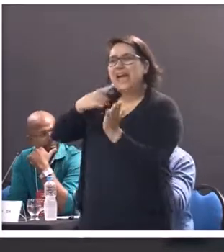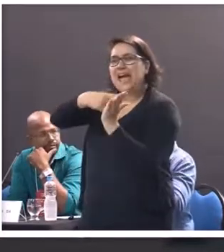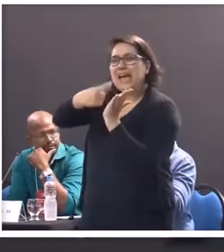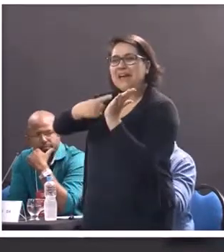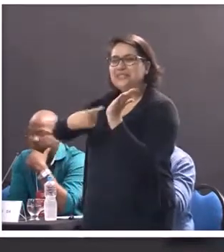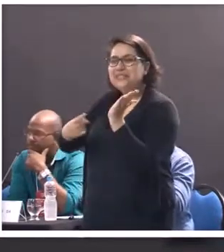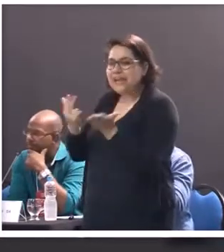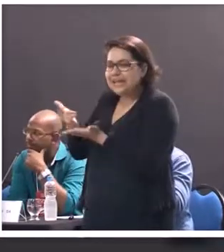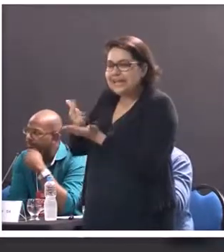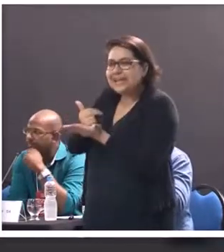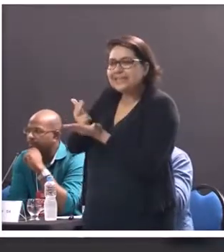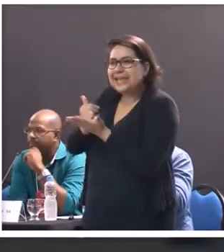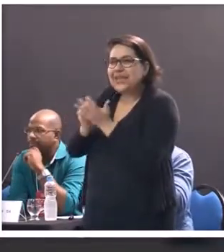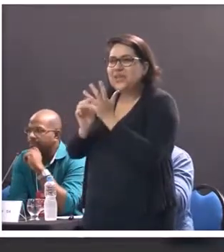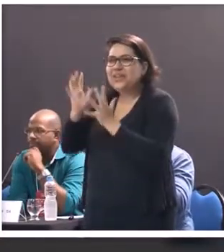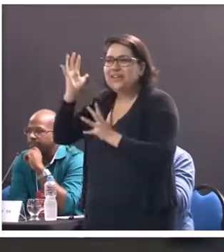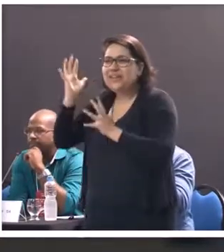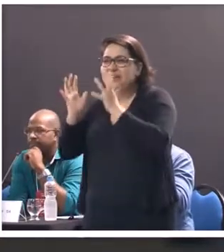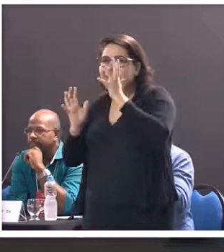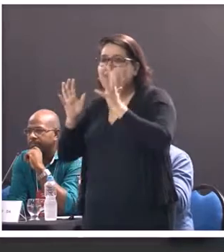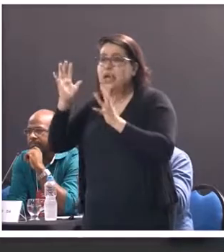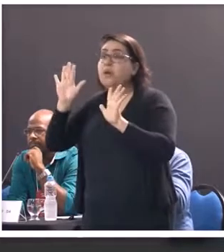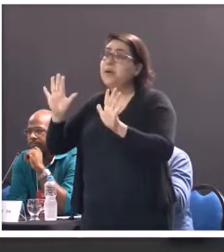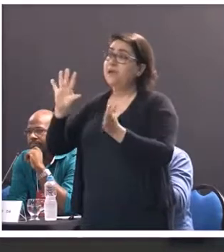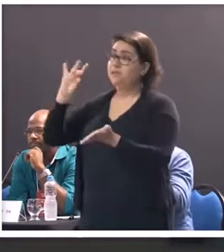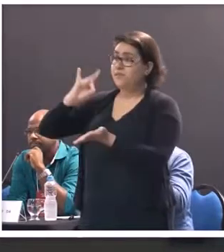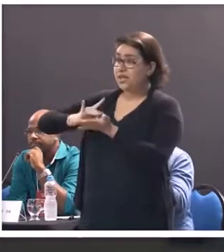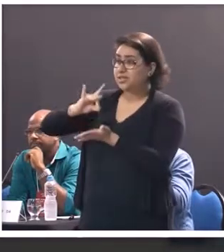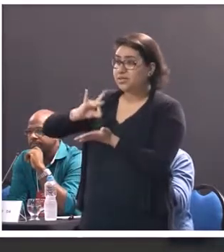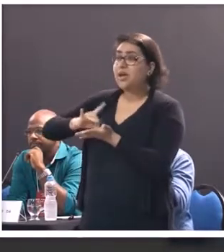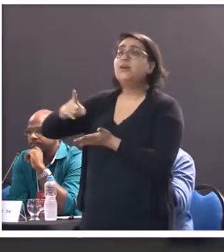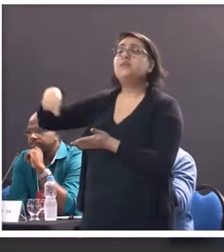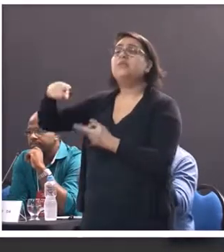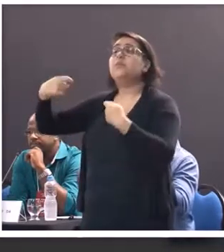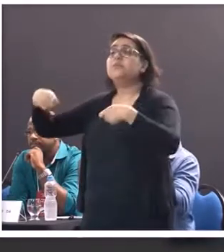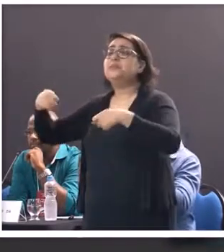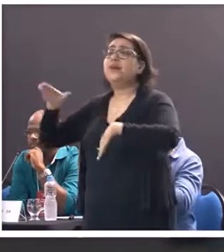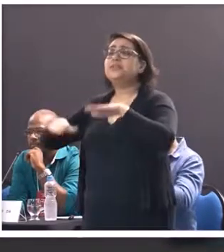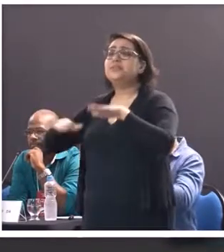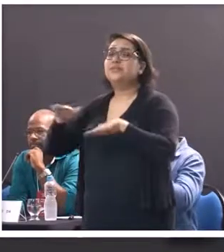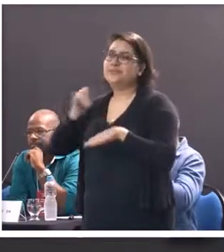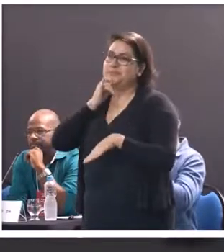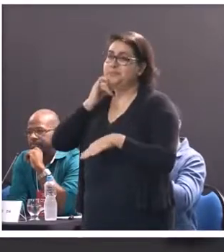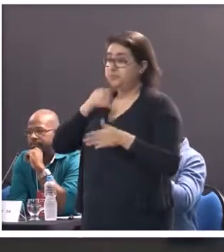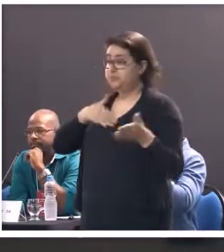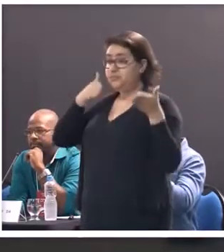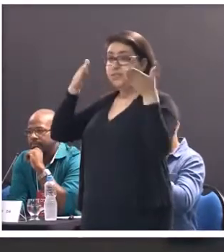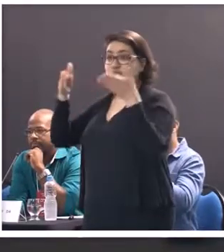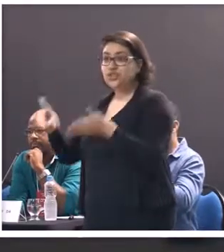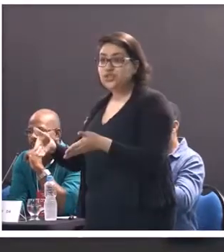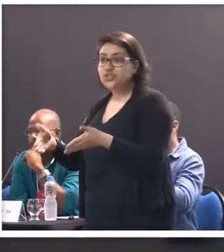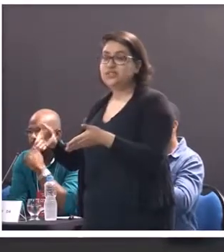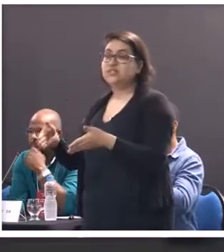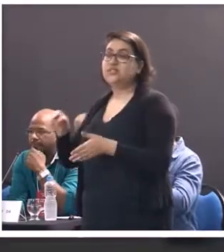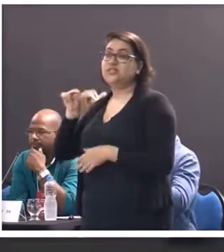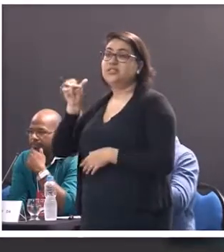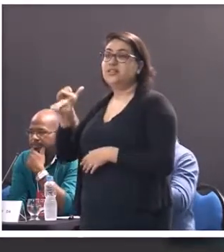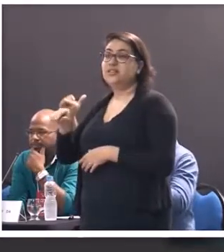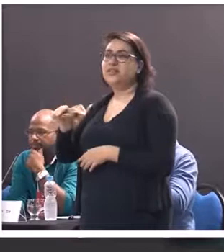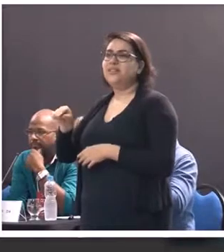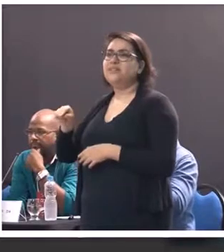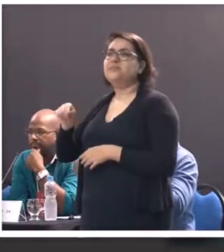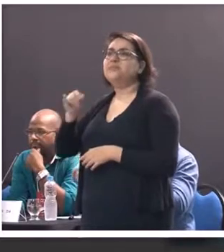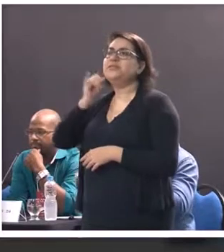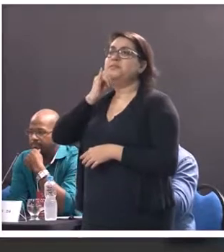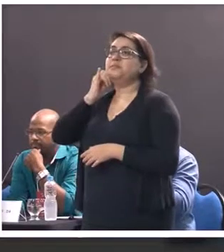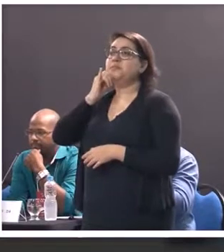com aquele desenhozinho. Quanto na verdade, a gente às vezes, quando a gente chega já na